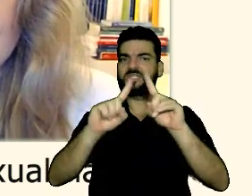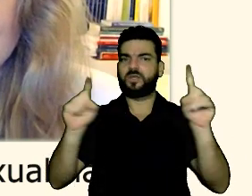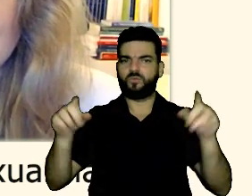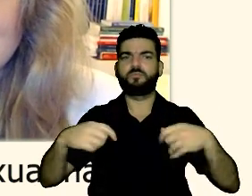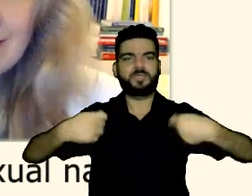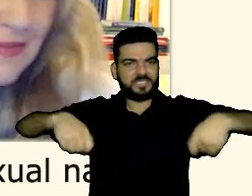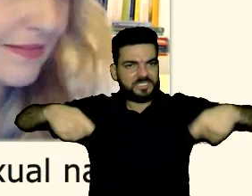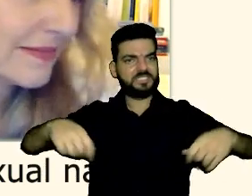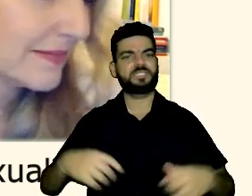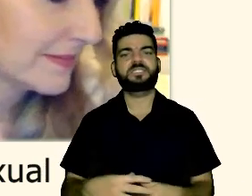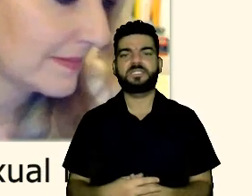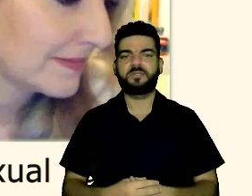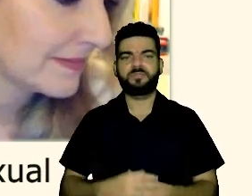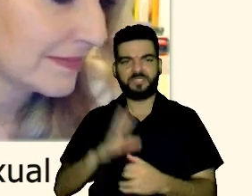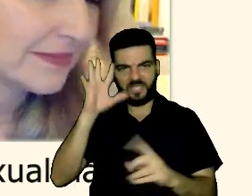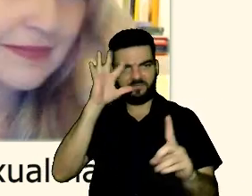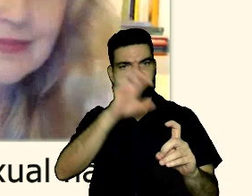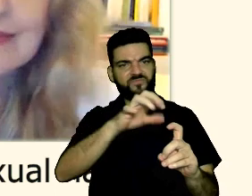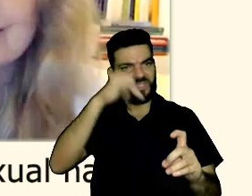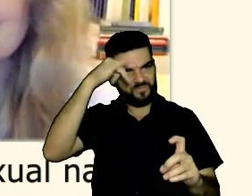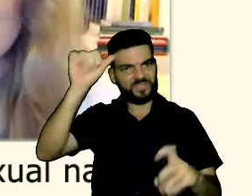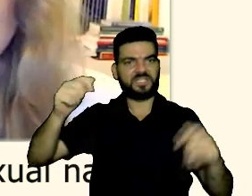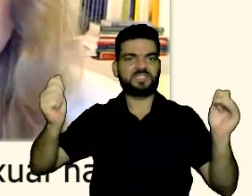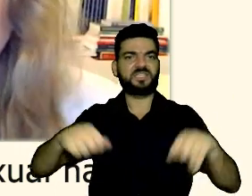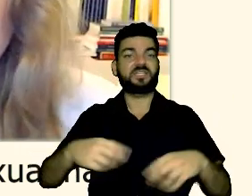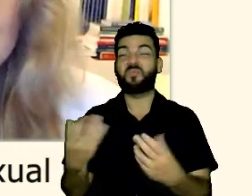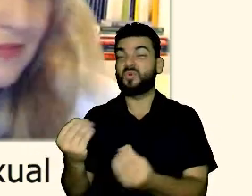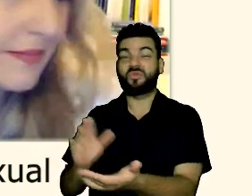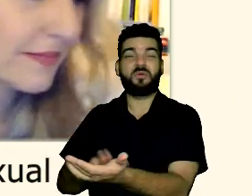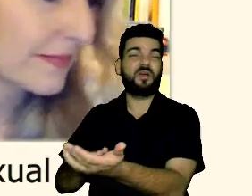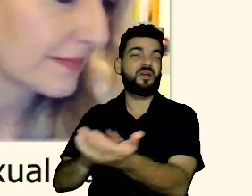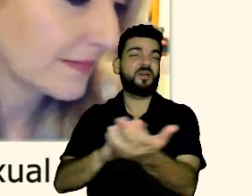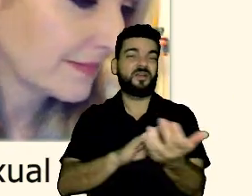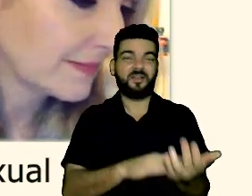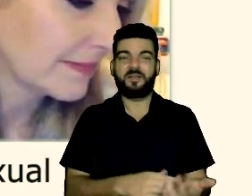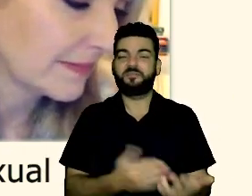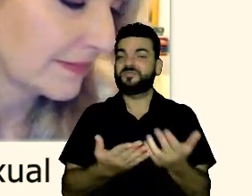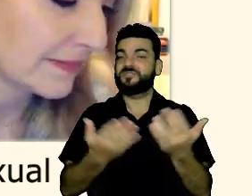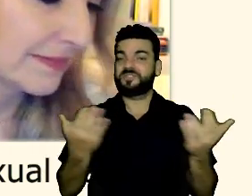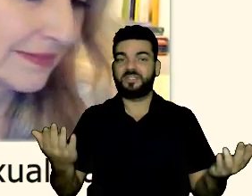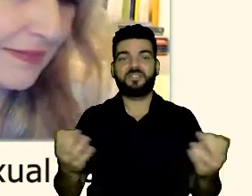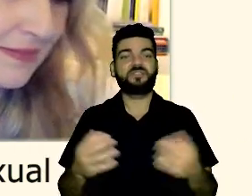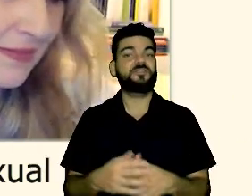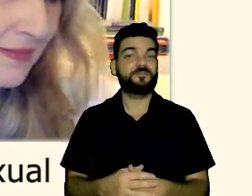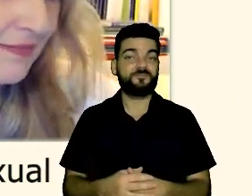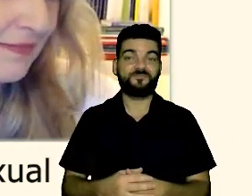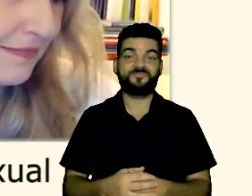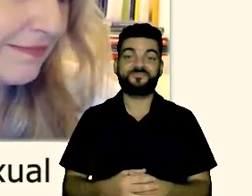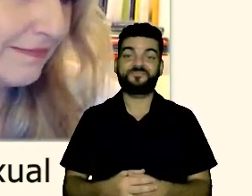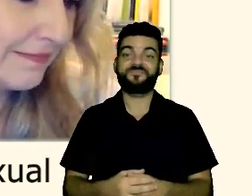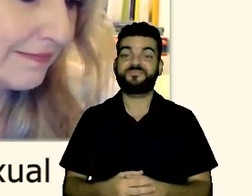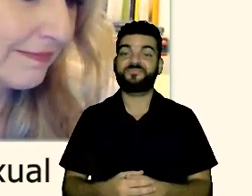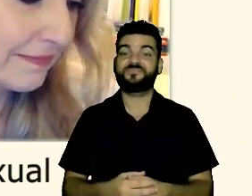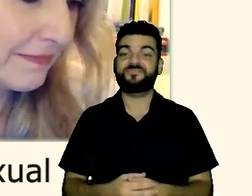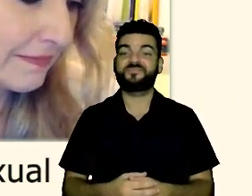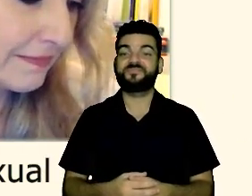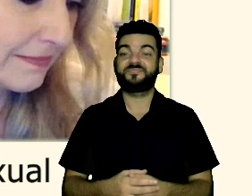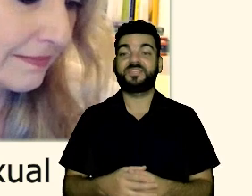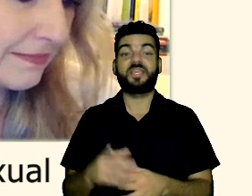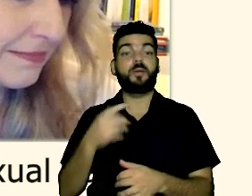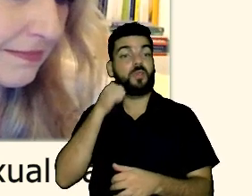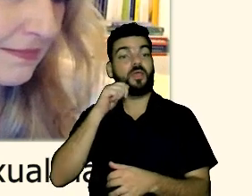aqui um comentário da doutora Monique, dizendo que concorda totalmente com a prática da comunicação não violenta como forma de prevenção do